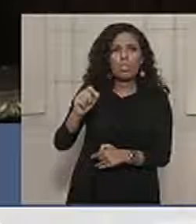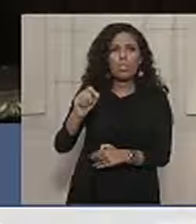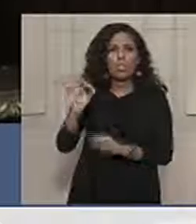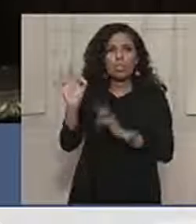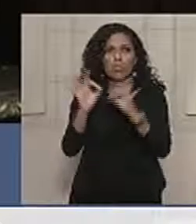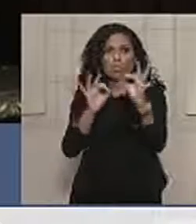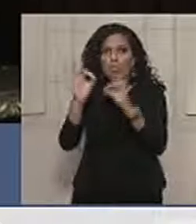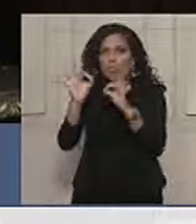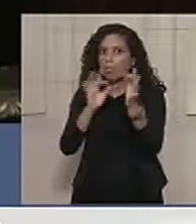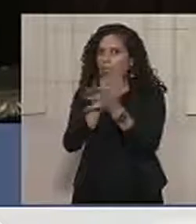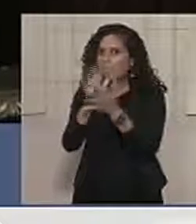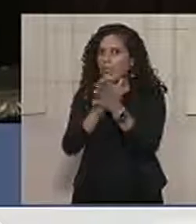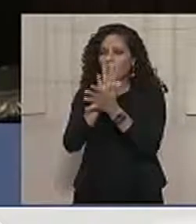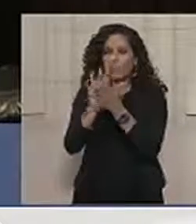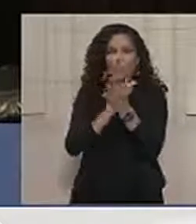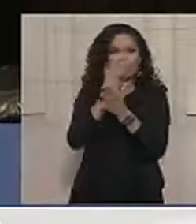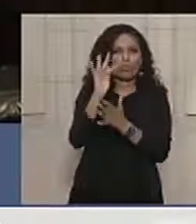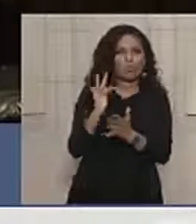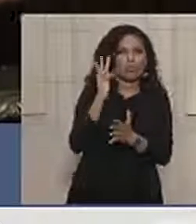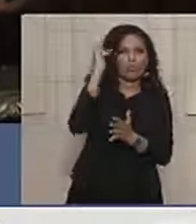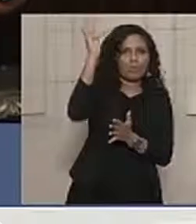de futuro,